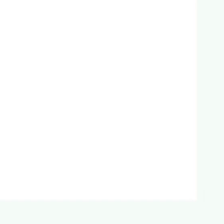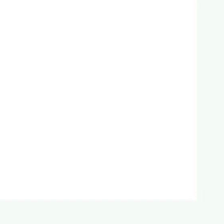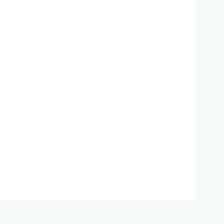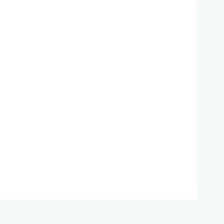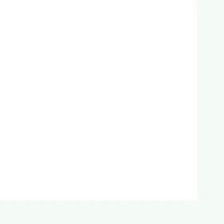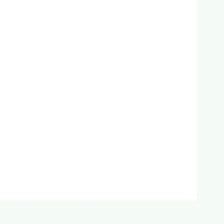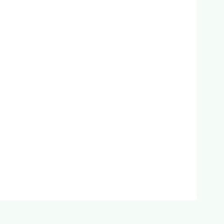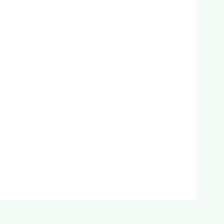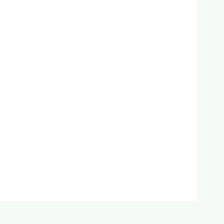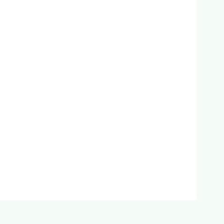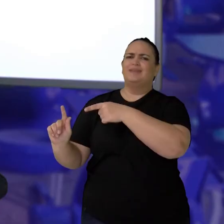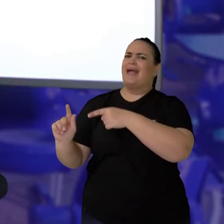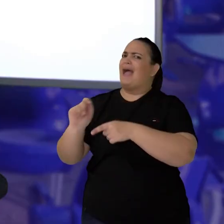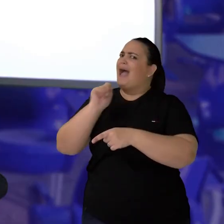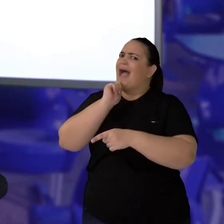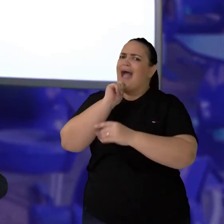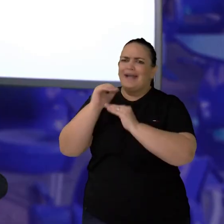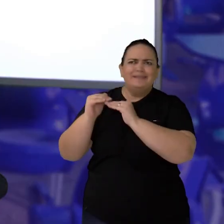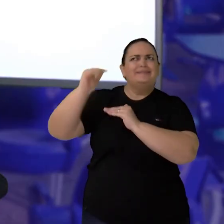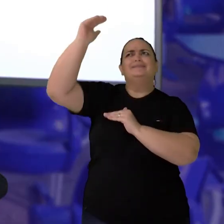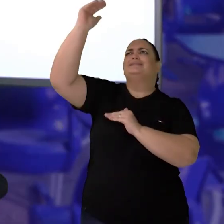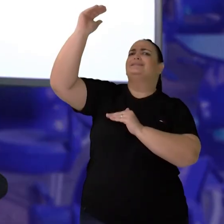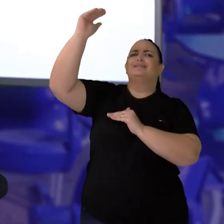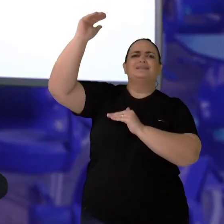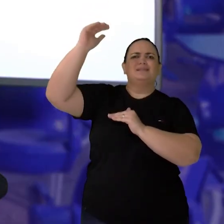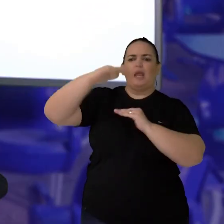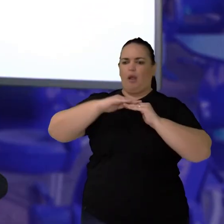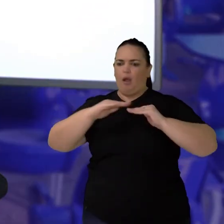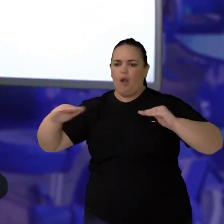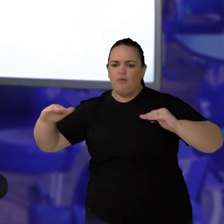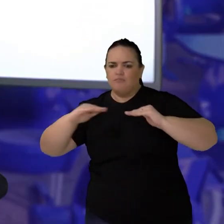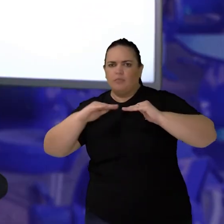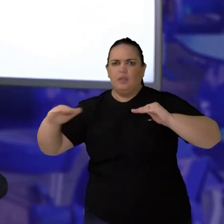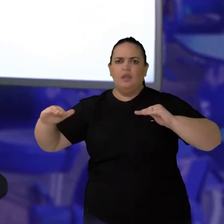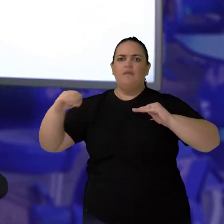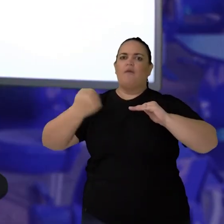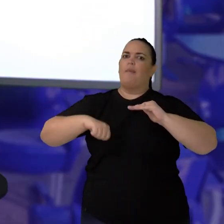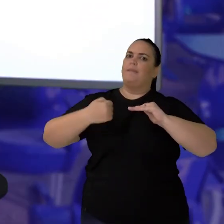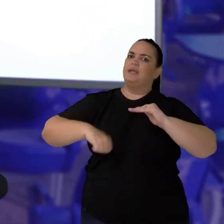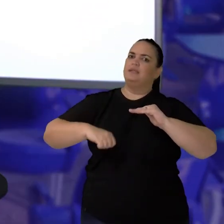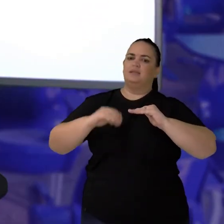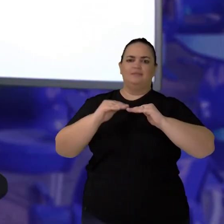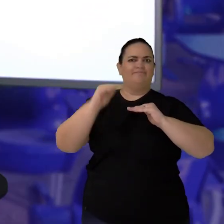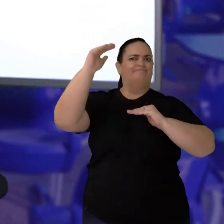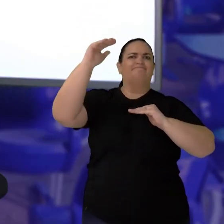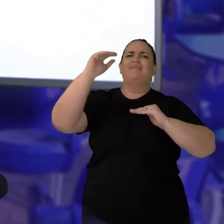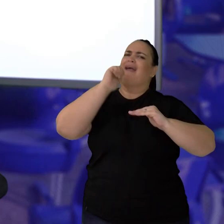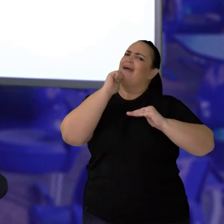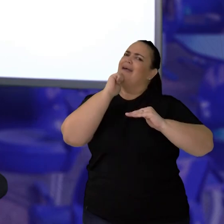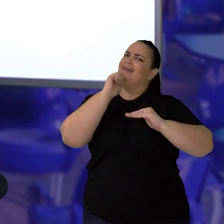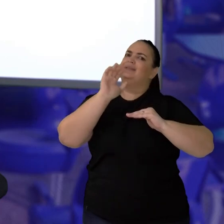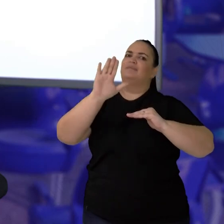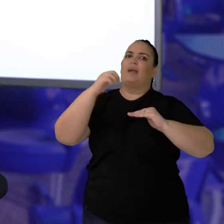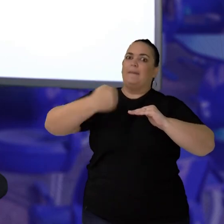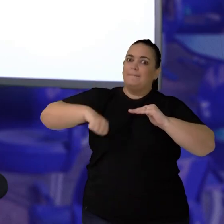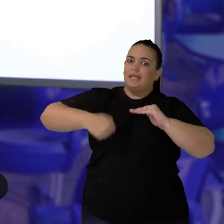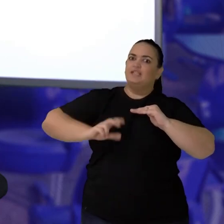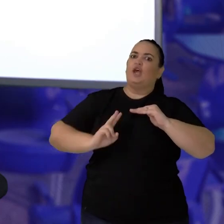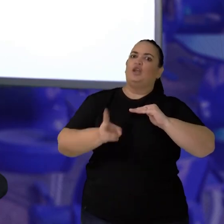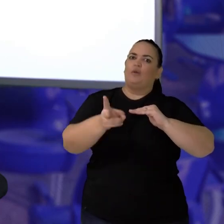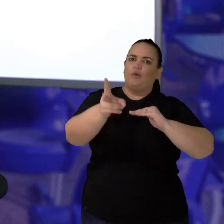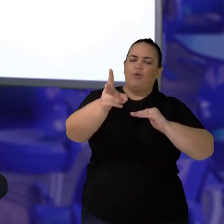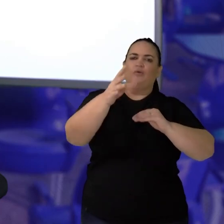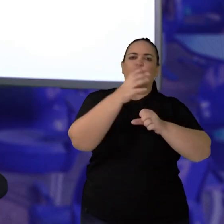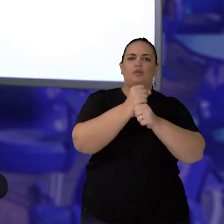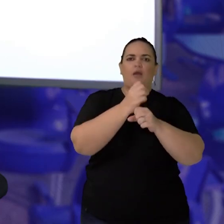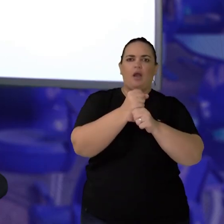gramas. 0,25 ainda está bem acima de 0,01 gramas, beleza? Então, por isso, a gente